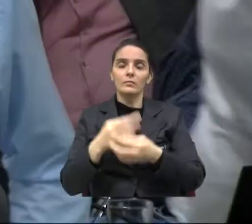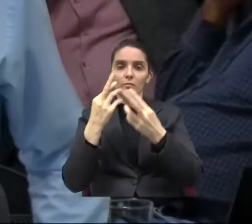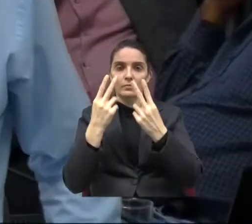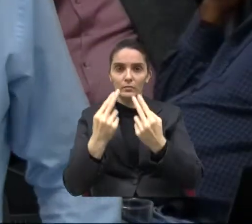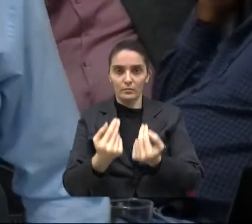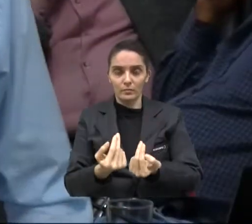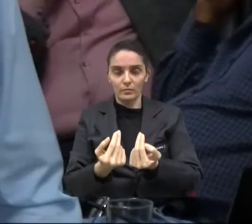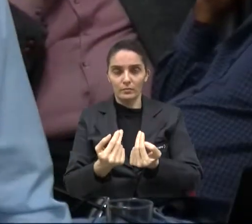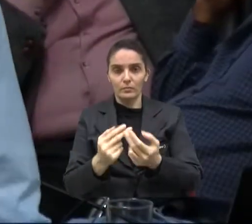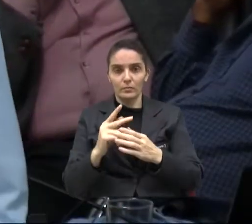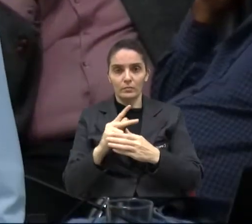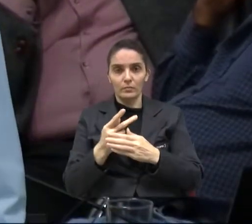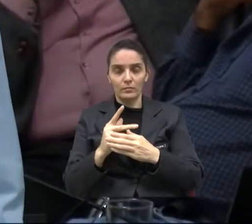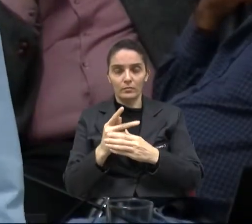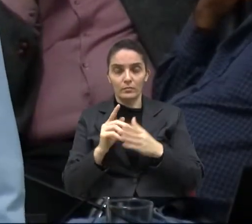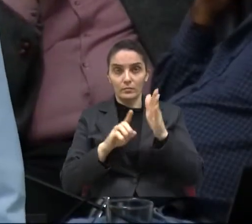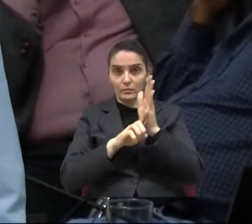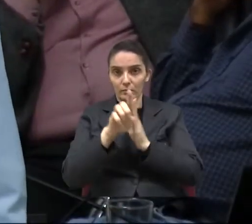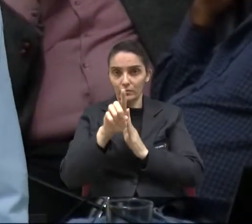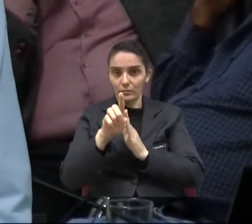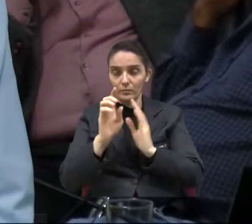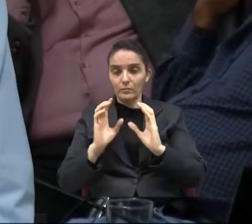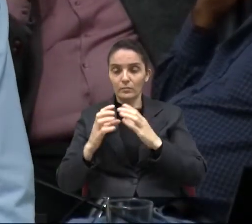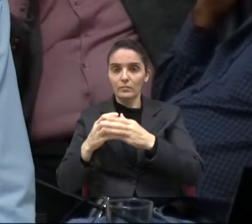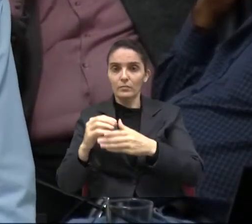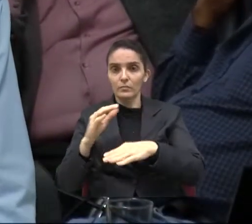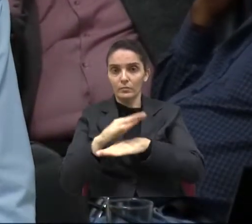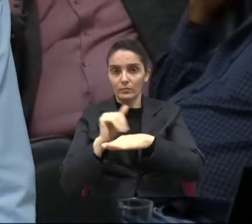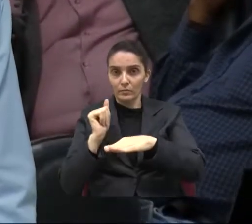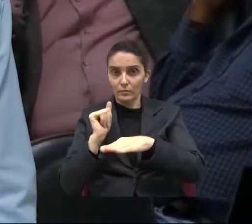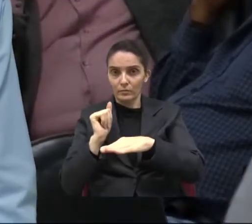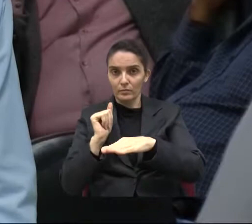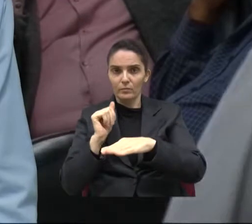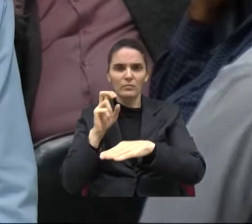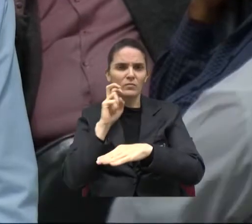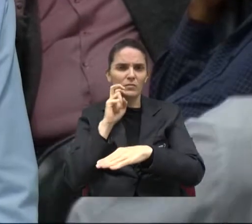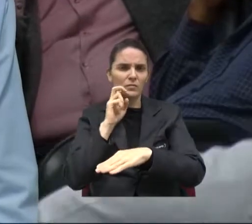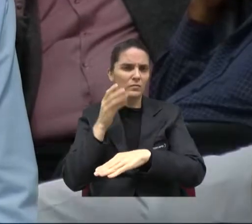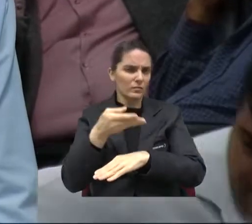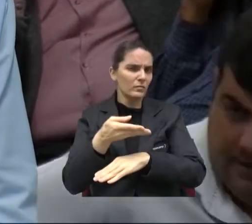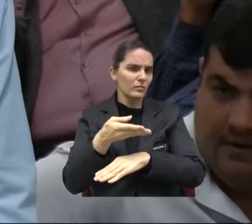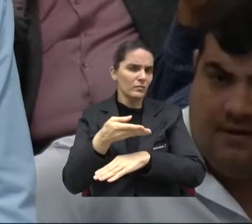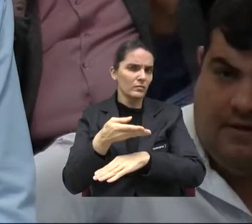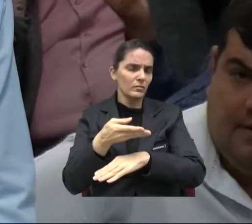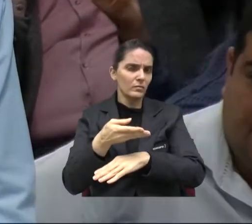está fazendo, e a comissão vai chamar agora, vai ser quinta agora, Mir?